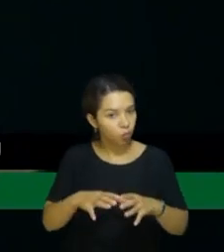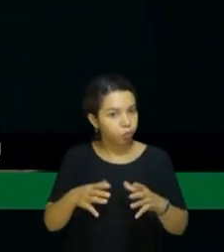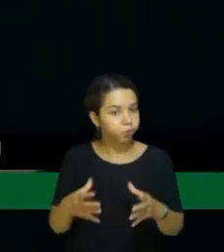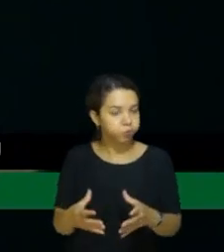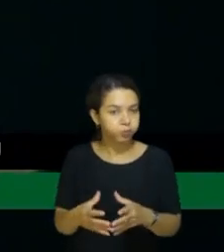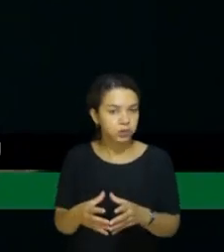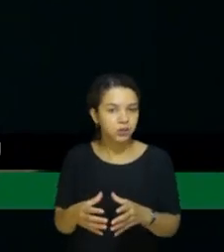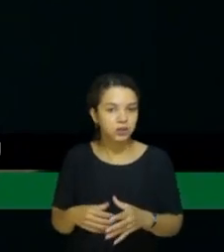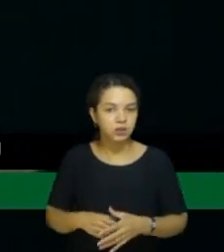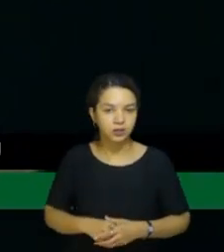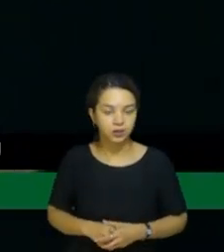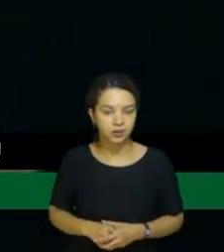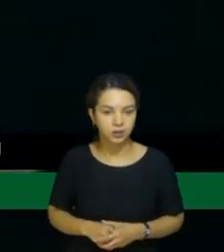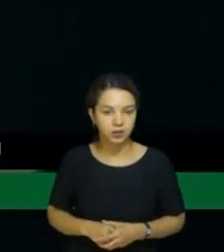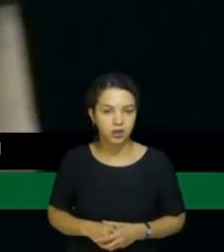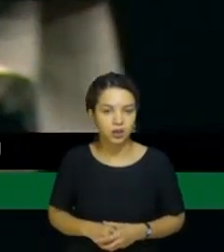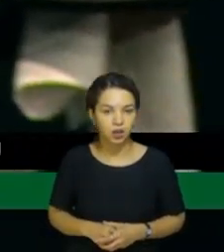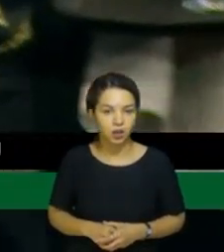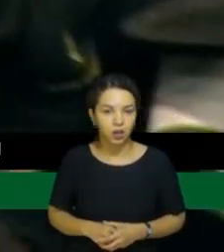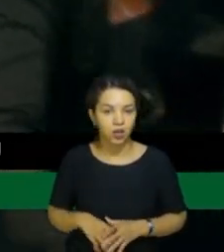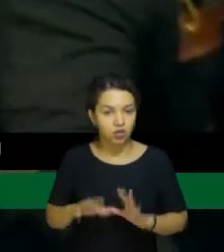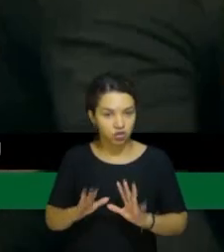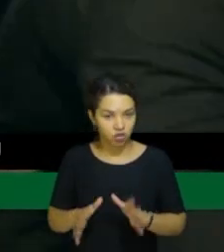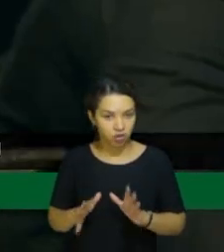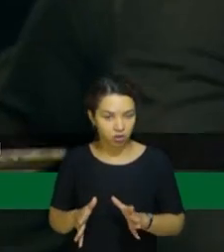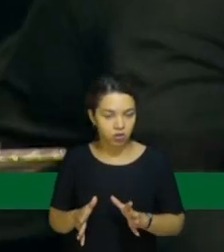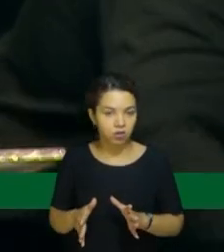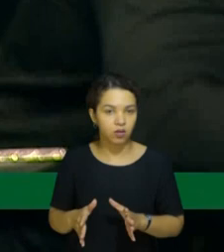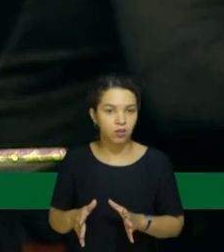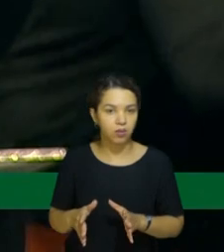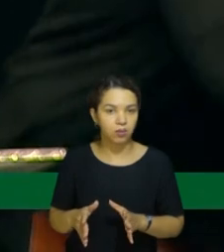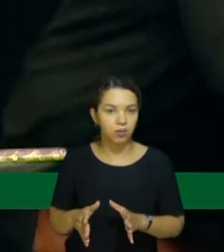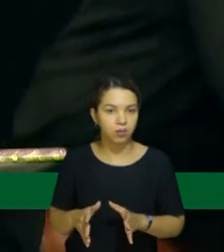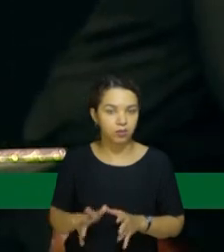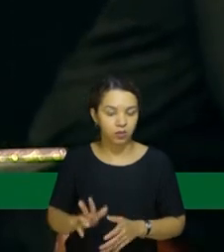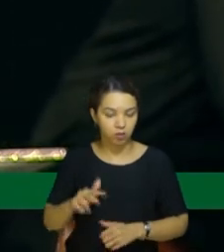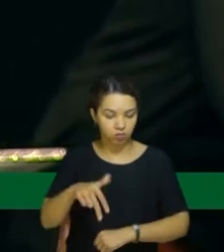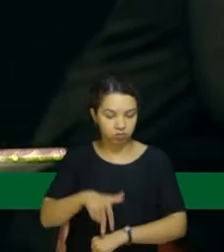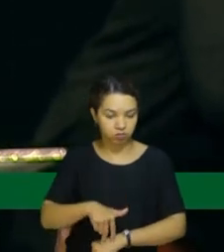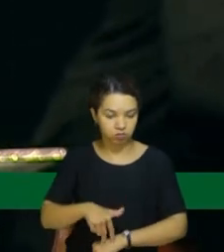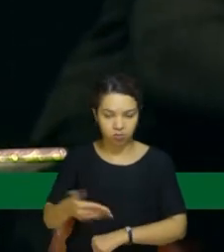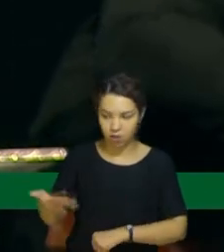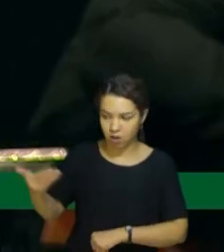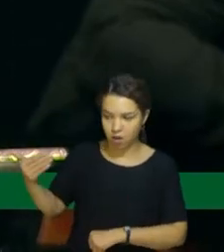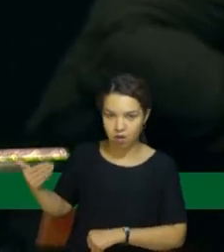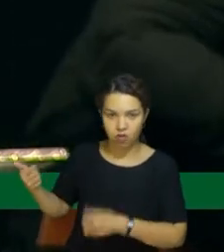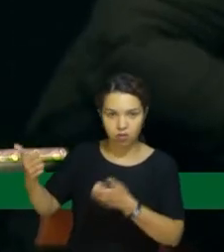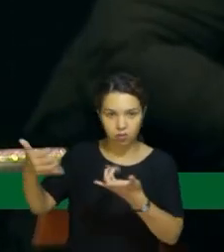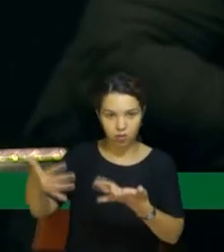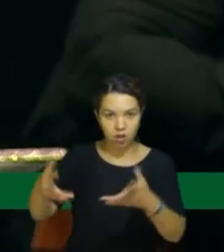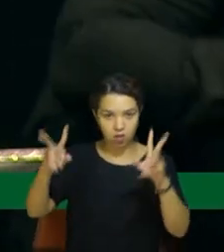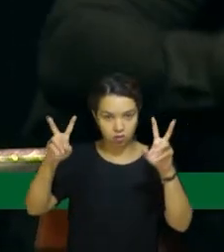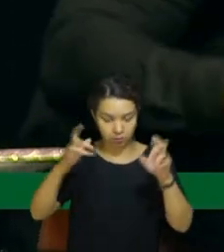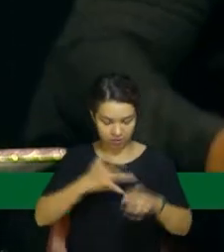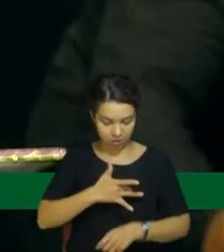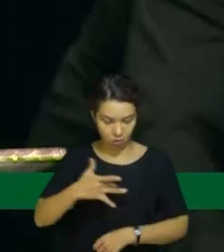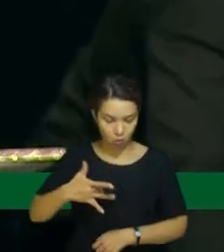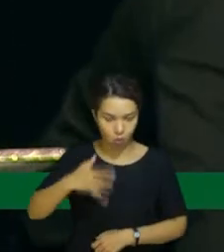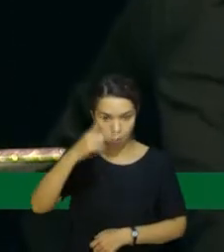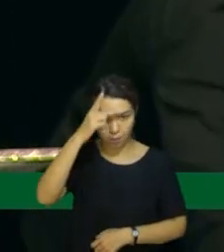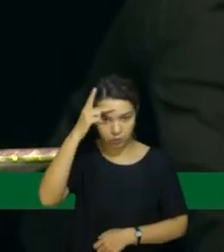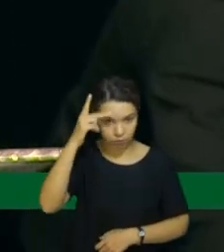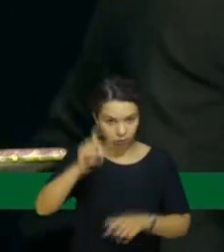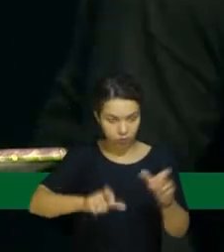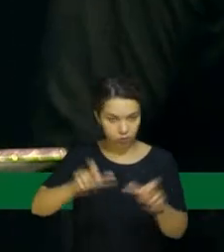parênteses todos que me antecederam aqui nesse púlpito falaram de saúde das pessoas a gente